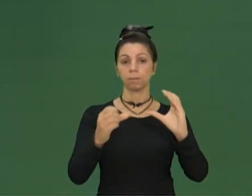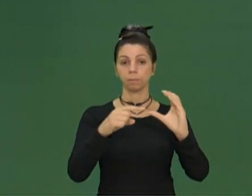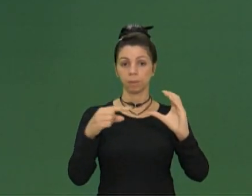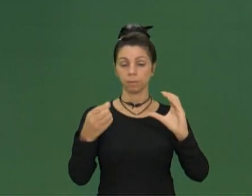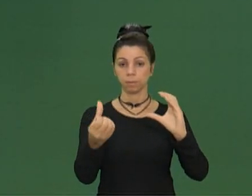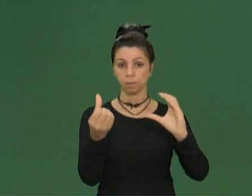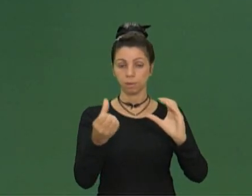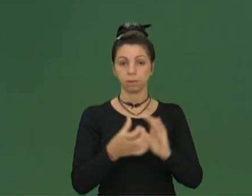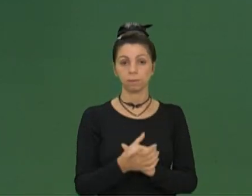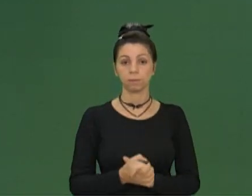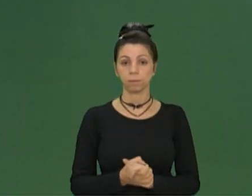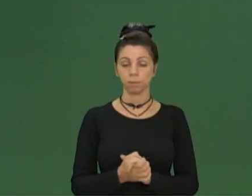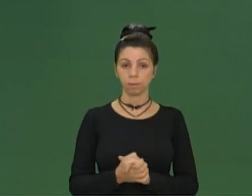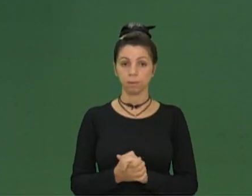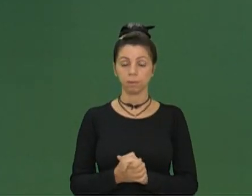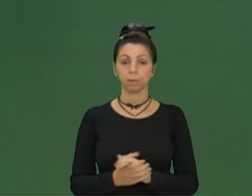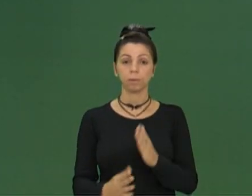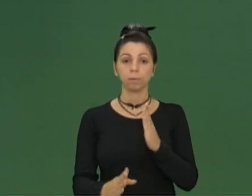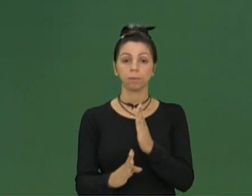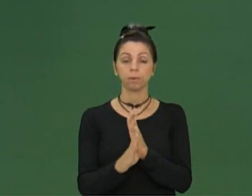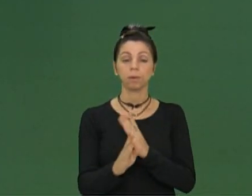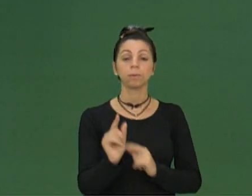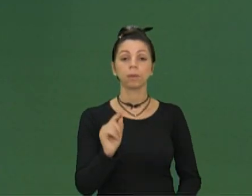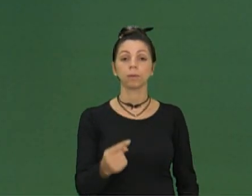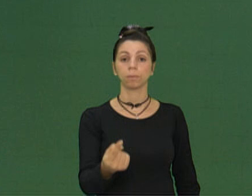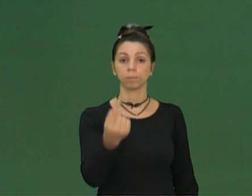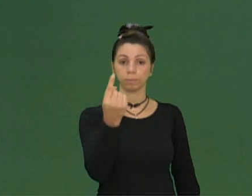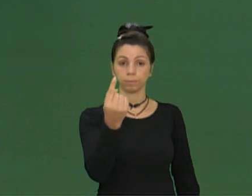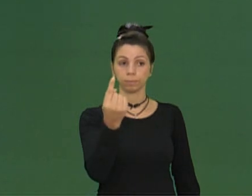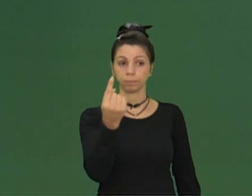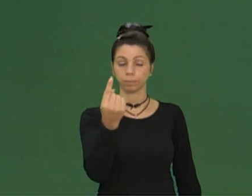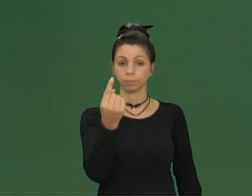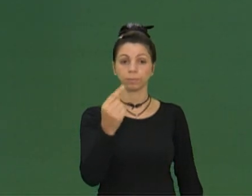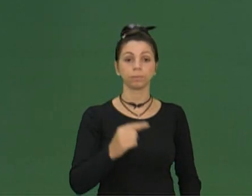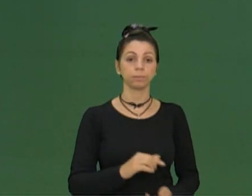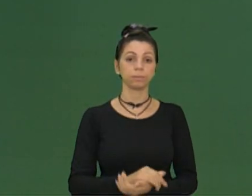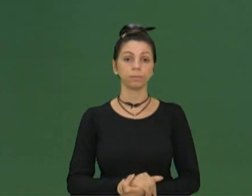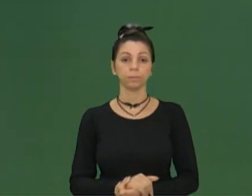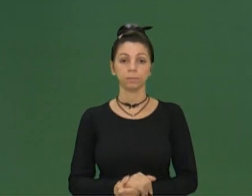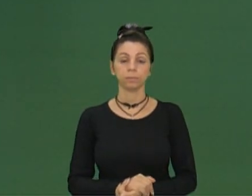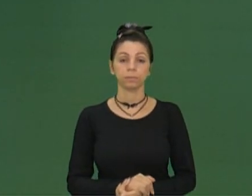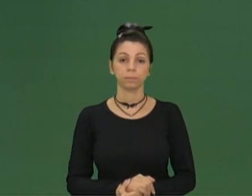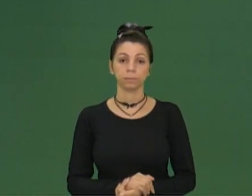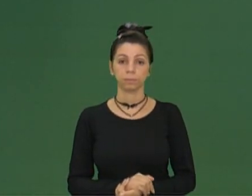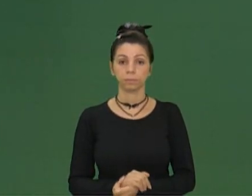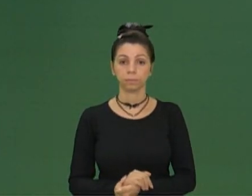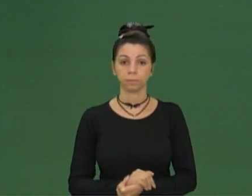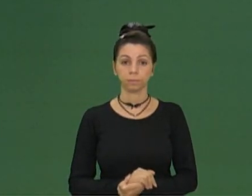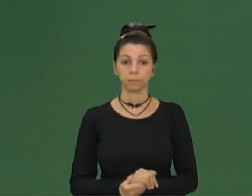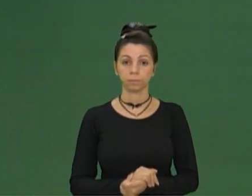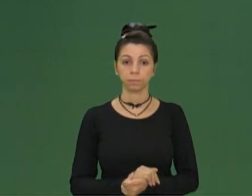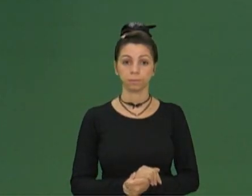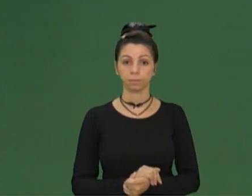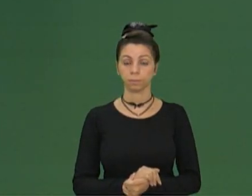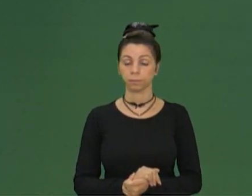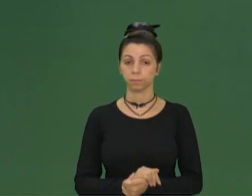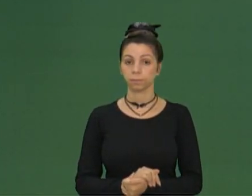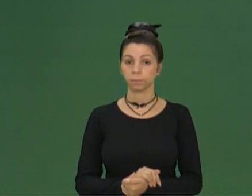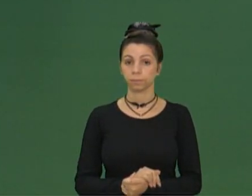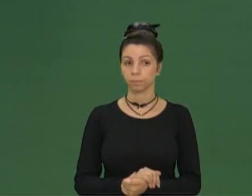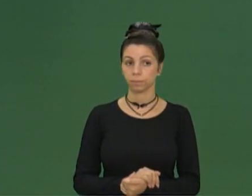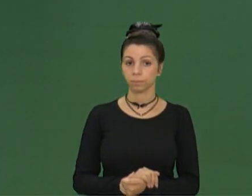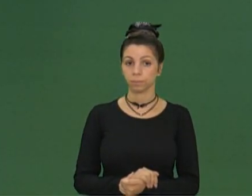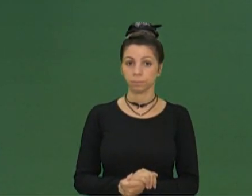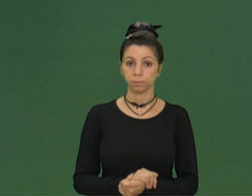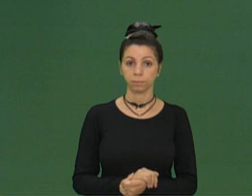E encontrei que o meu delta é 1, certo? Para prosseguir com o processo da Bhaskara, o que acontece? Eu vou para a